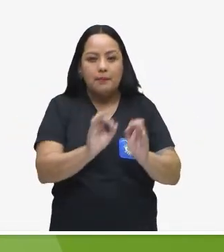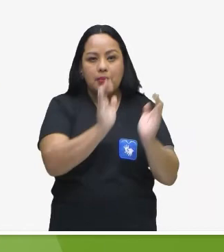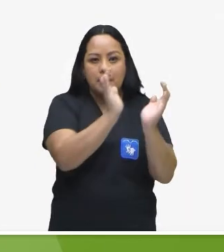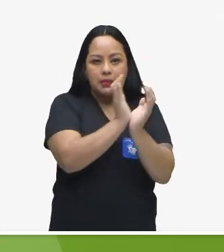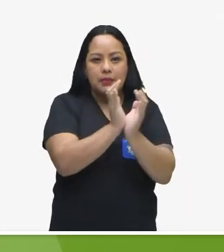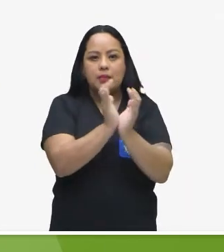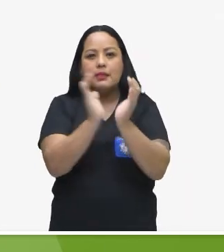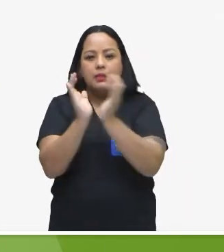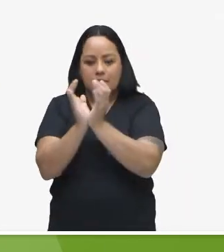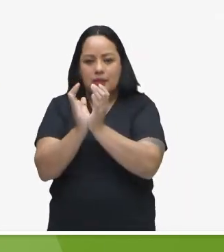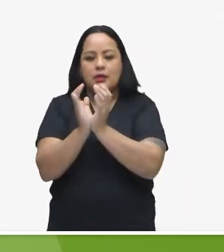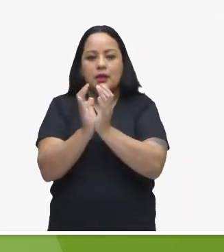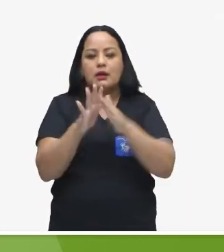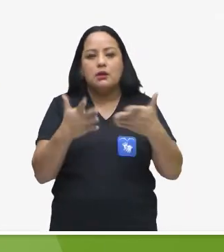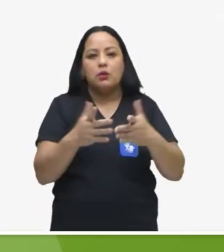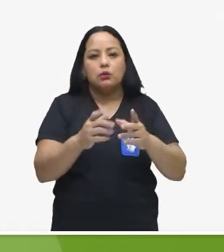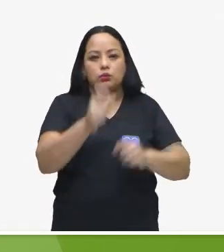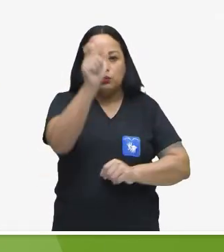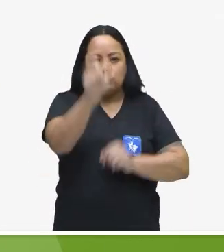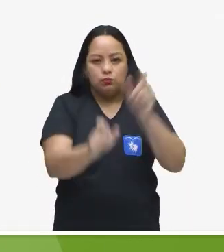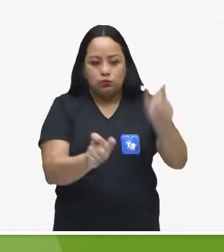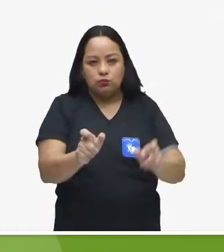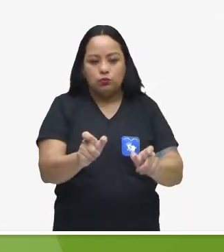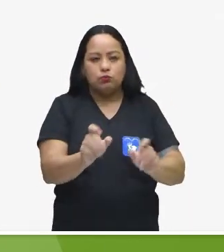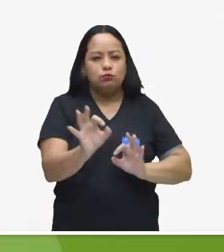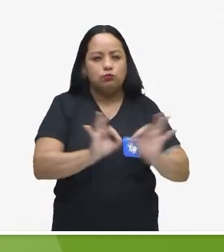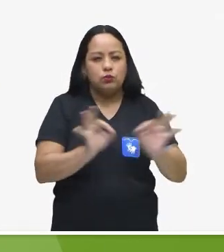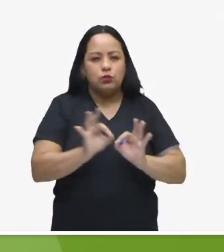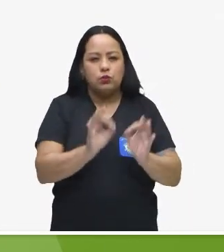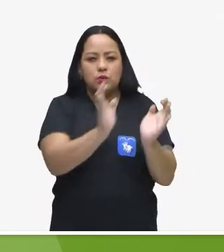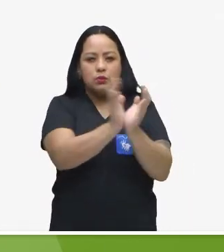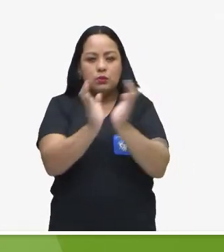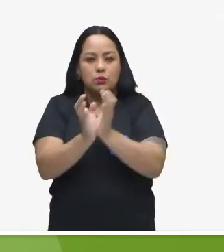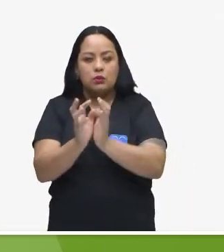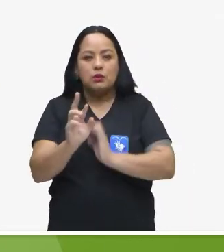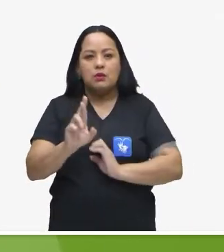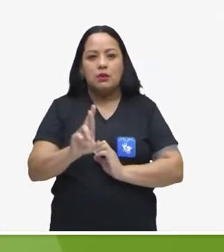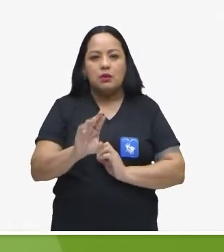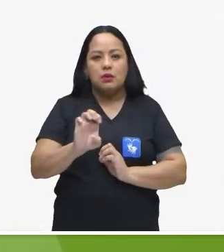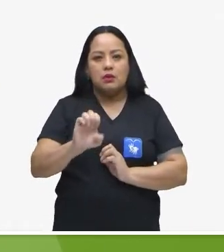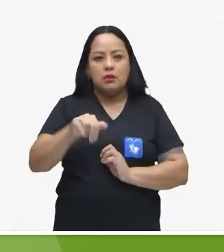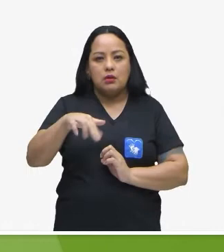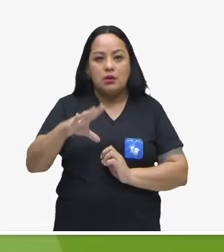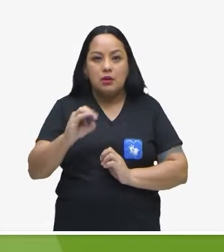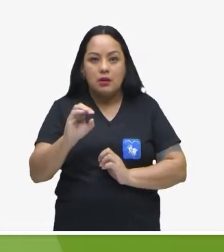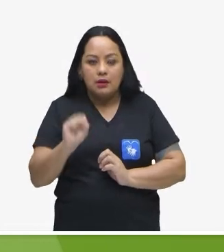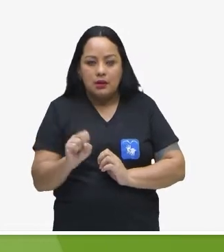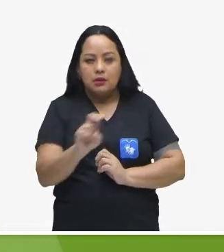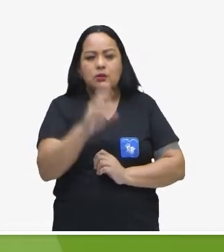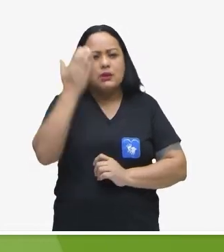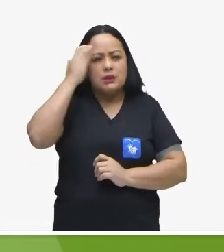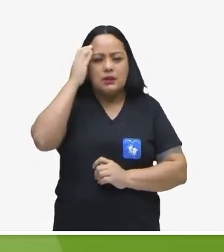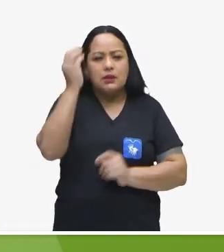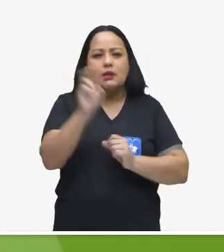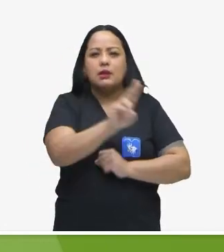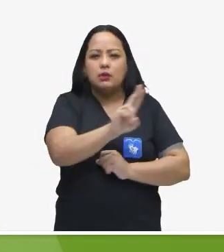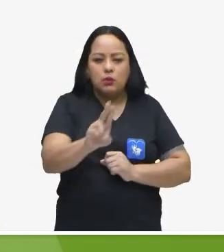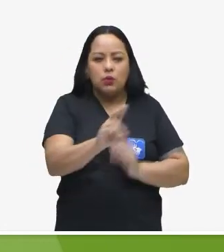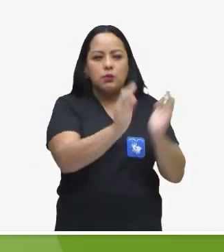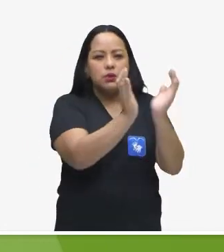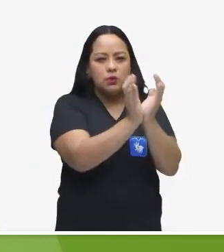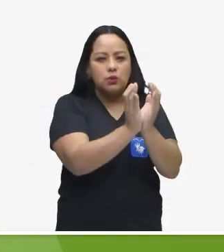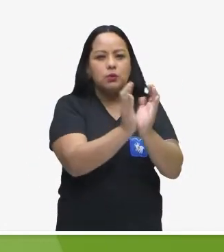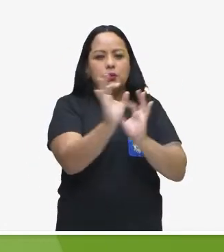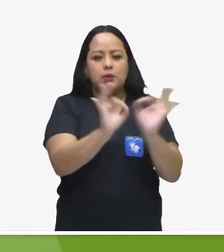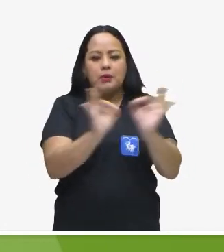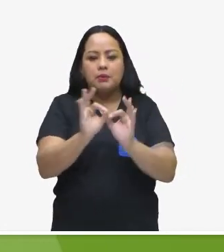reinos, tá? Então, os seres vivos são agrupados em reinos para que a gente consiga entender ali suas classificações. Então, eles